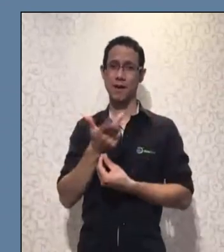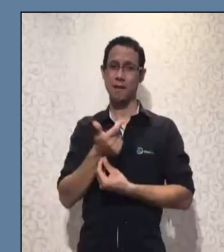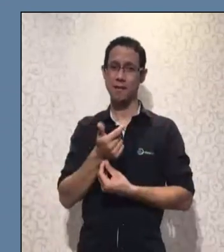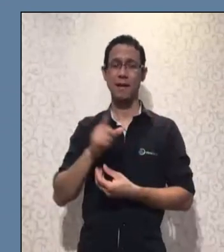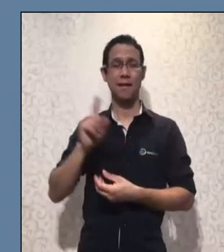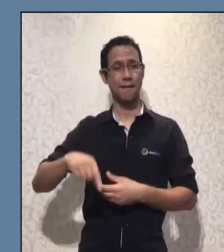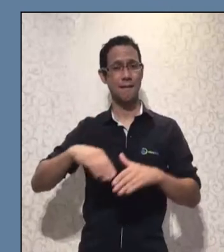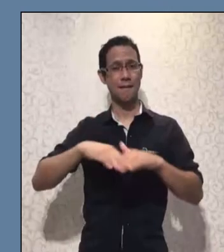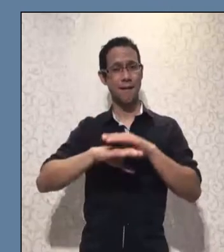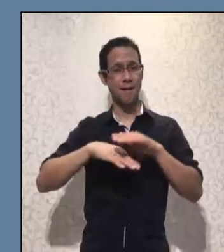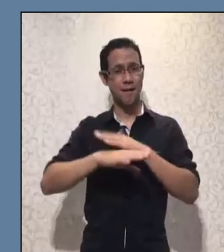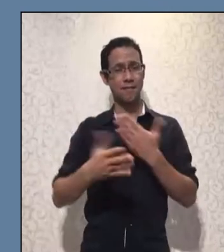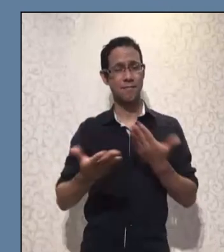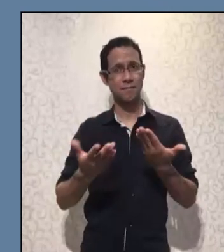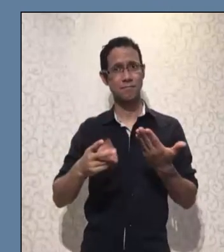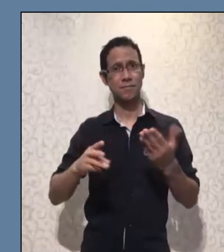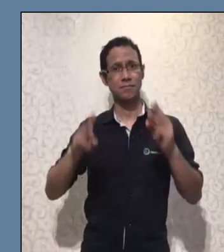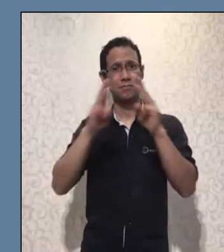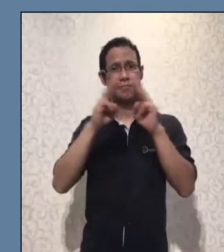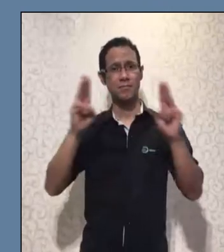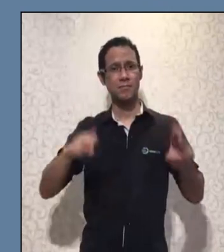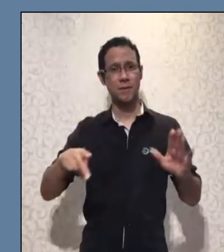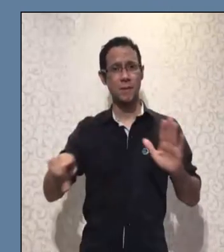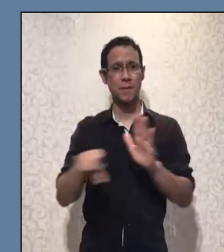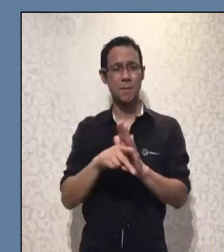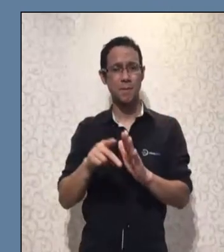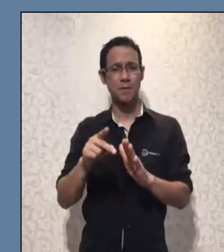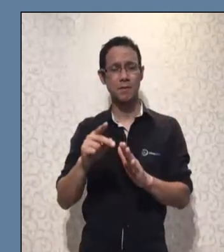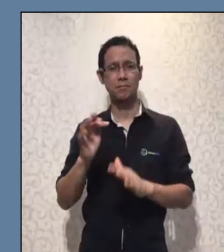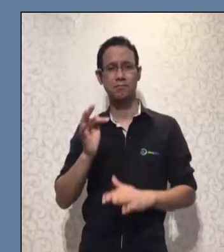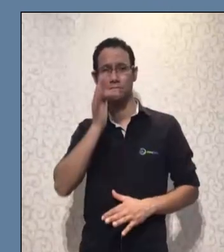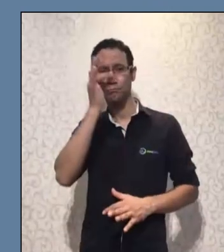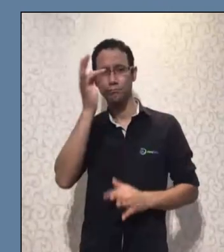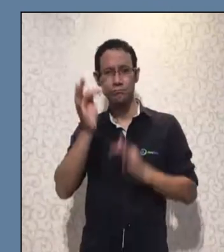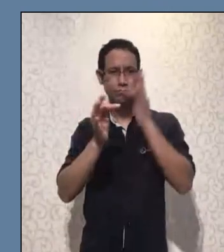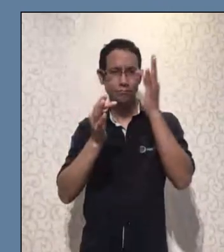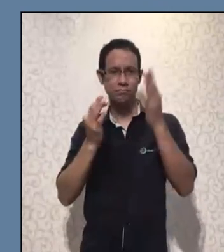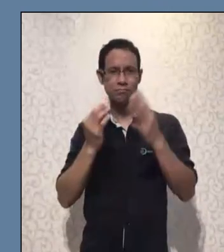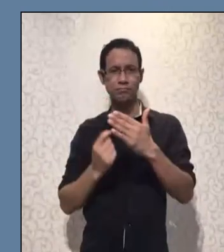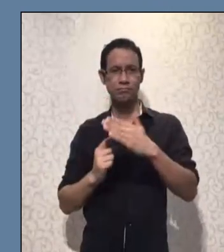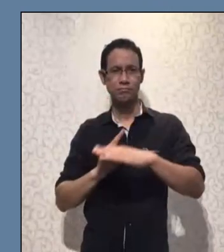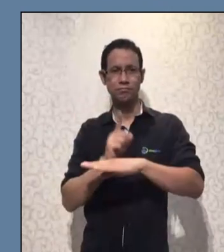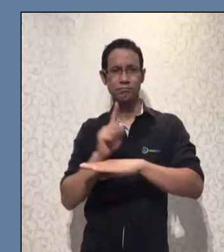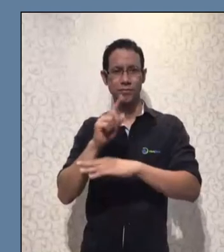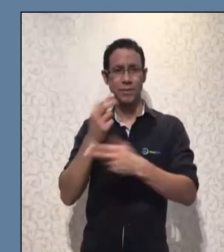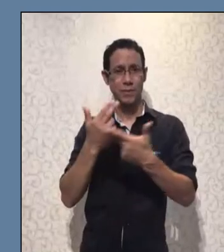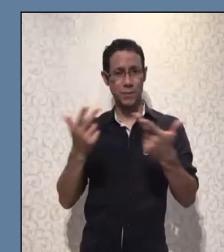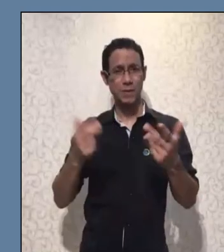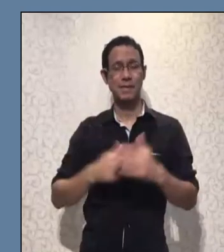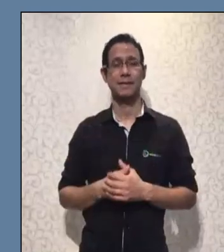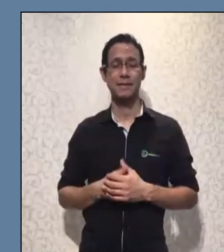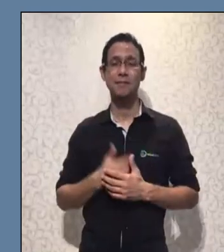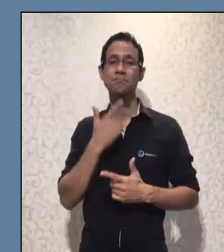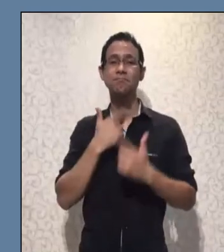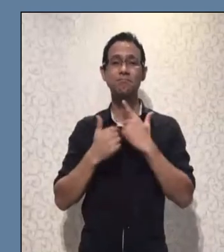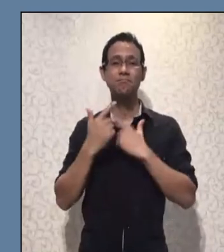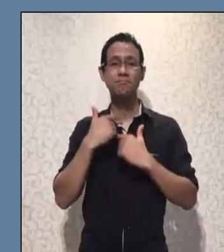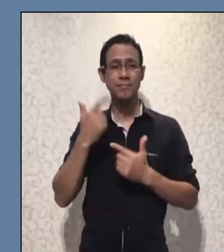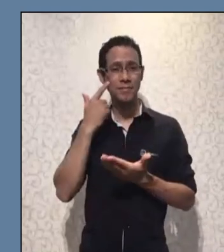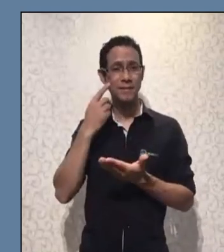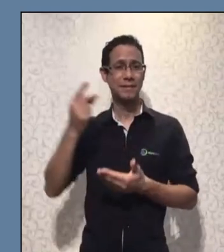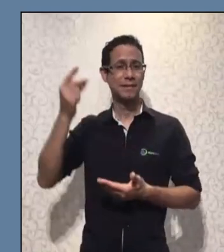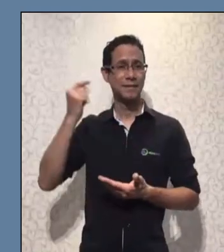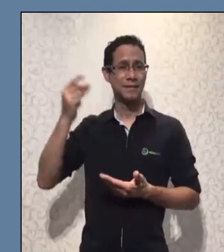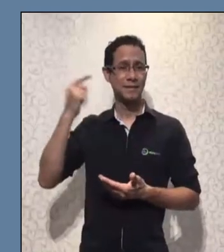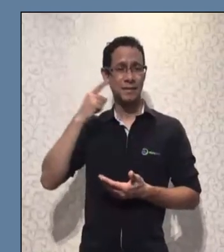botânica, enfim. E sempre foi o nosso desejo, desde uma exposição que nós fizemos sobre a coleção Militão Augusto